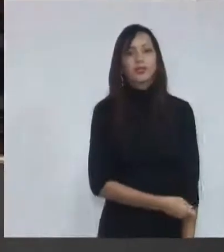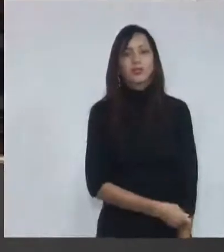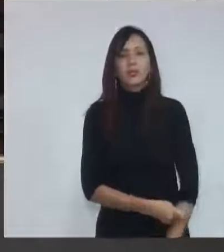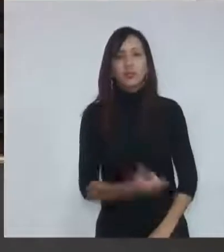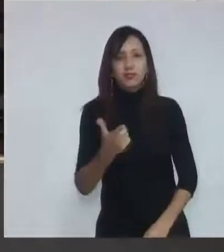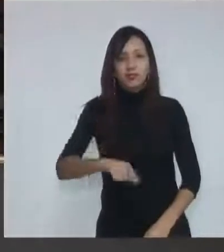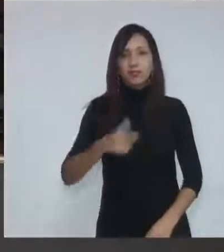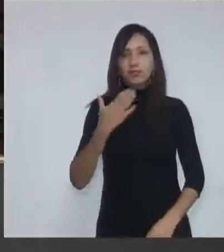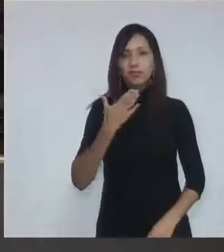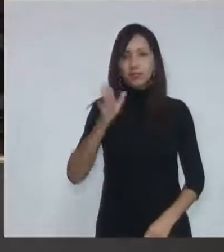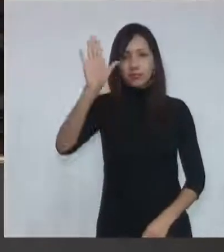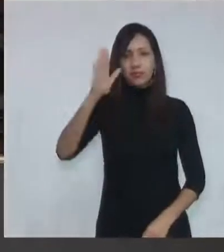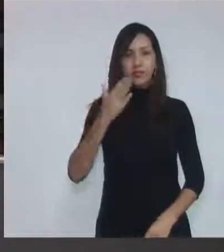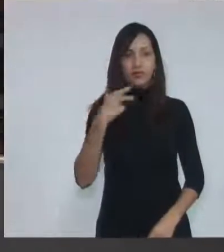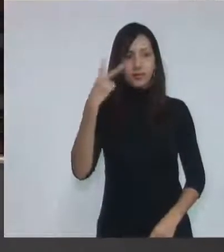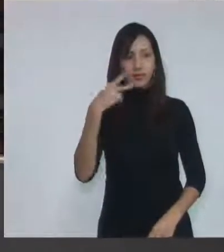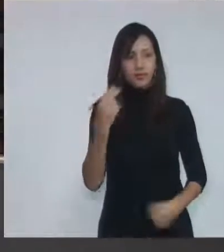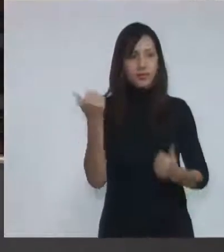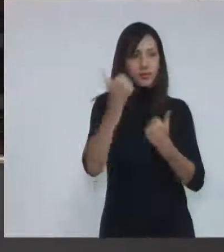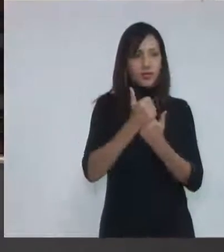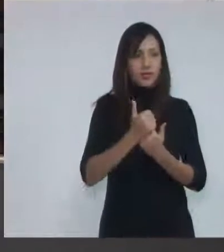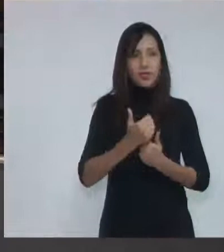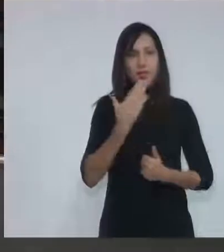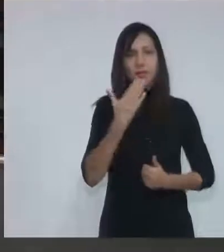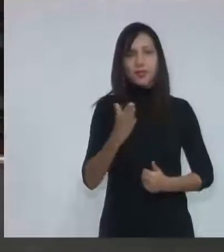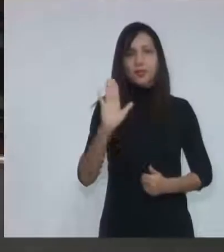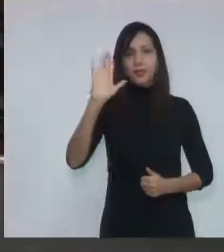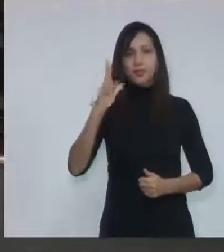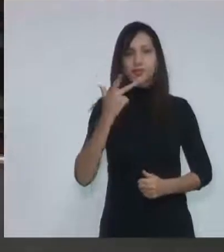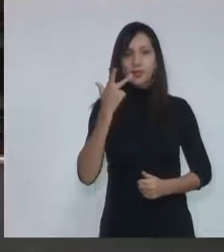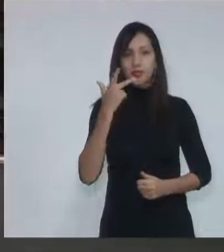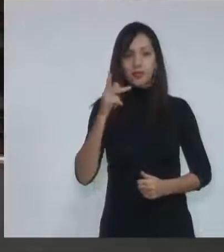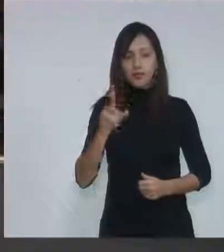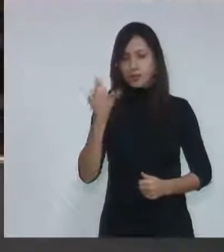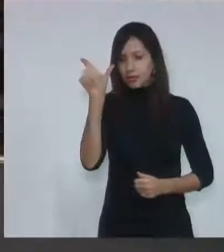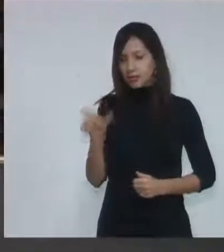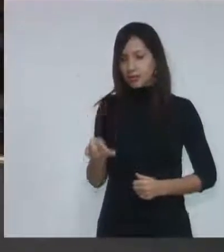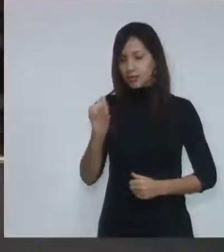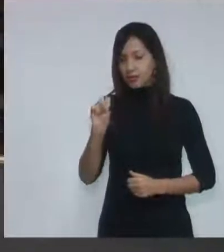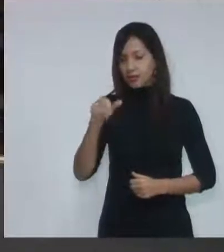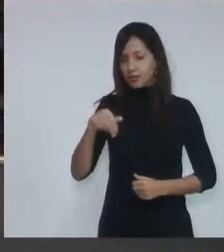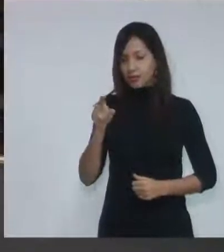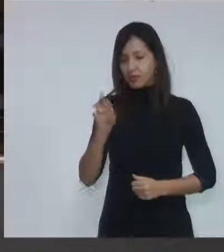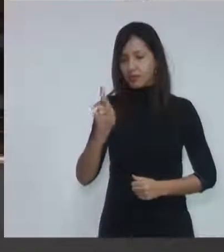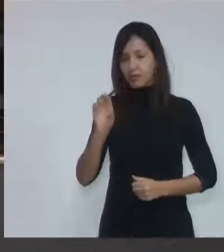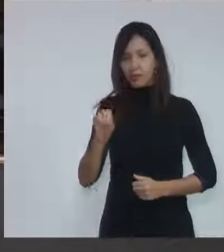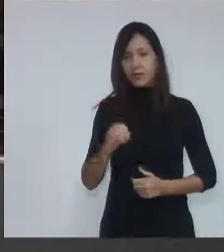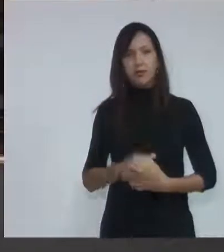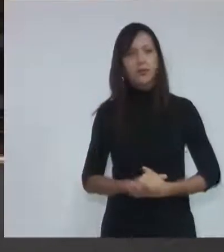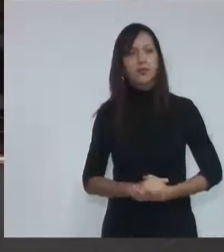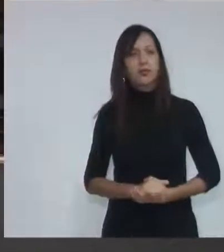Mais algum vereador? Peço a palavra, senhor presidente. Com a palavra o vereador Sandro Rebeca.